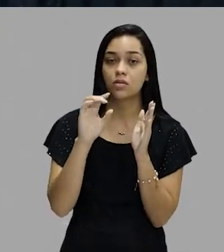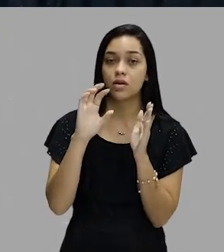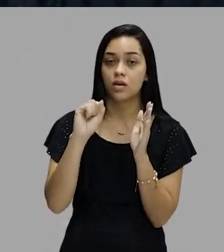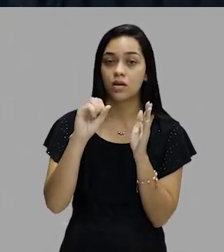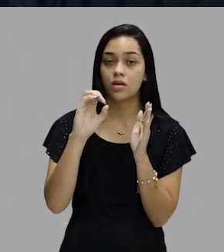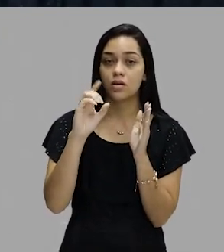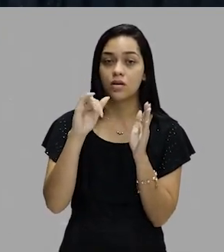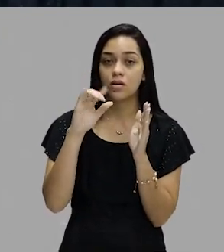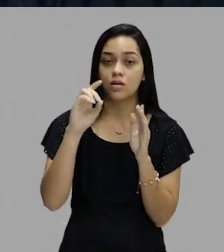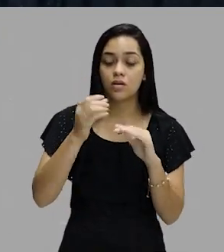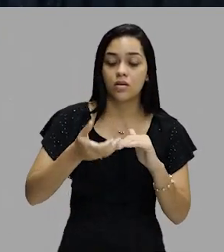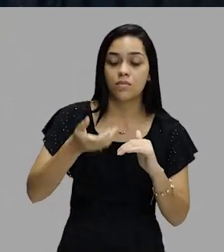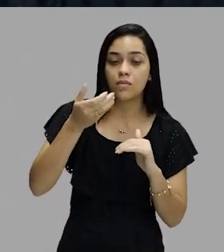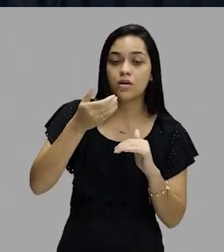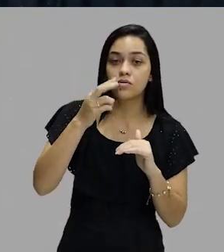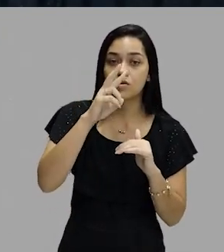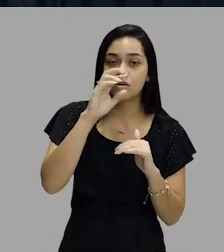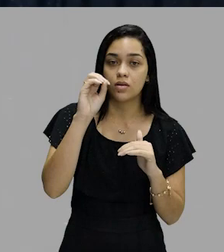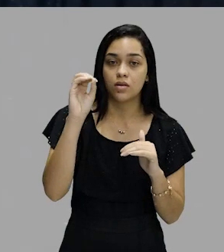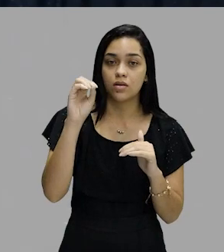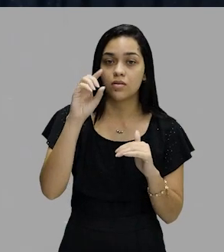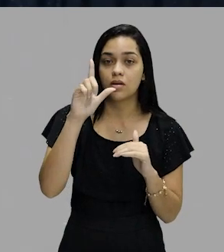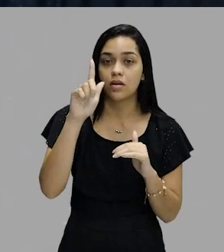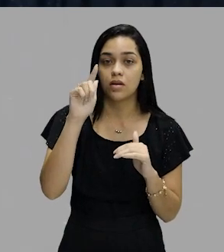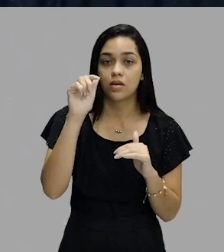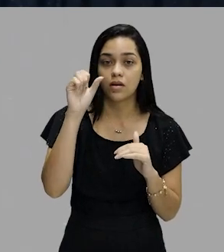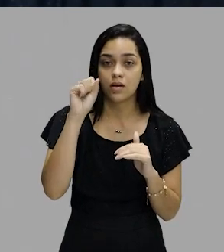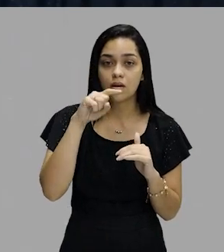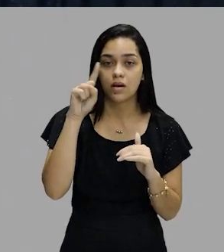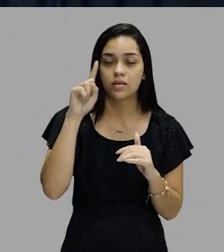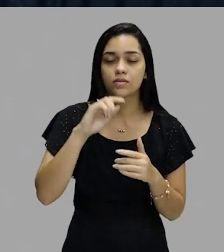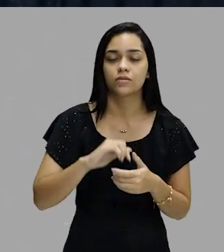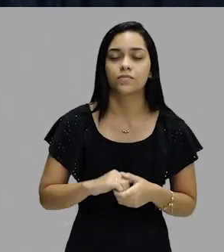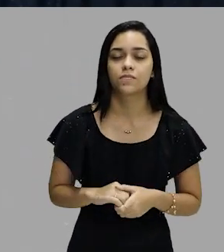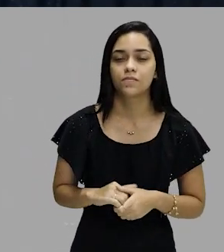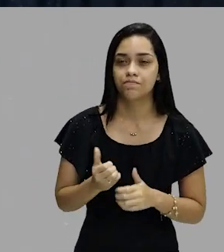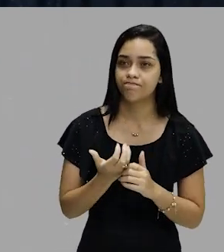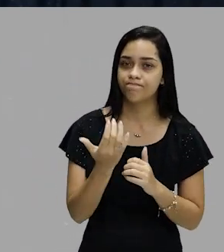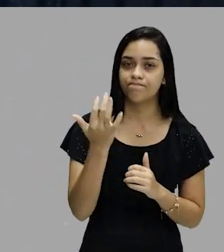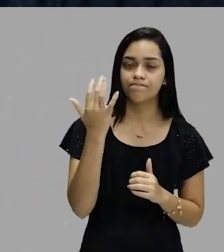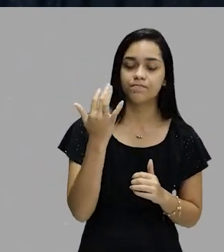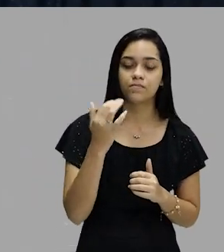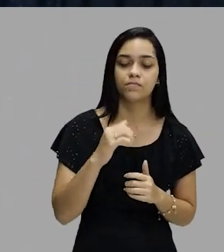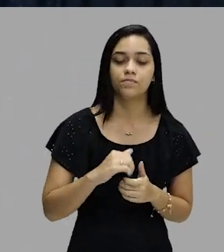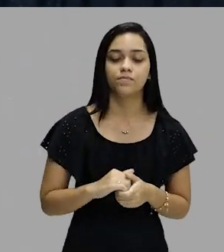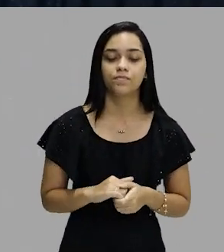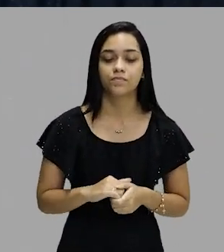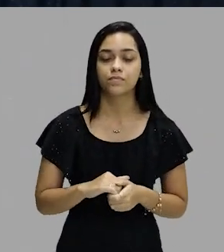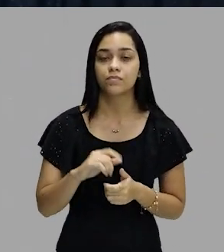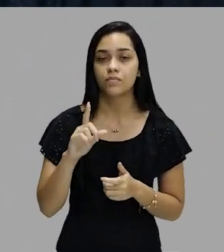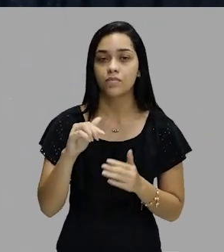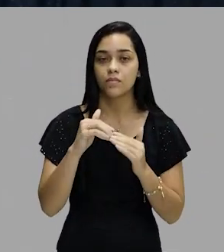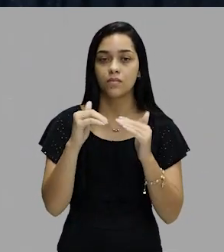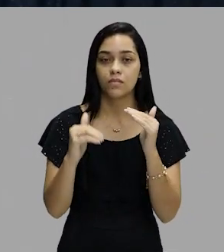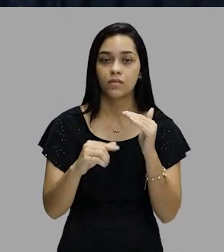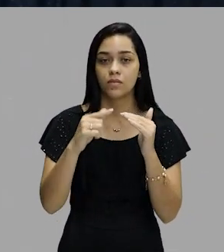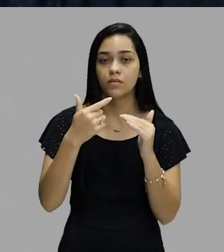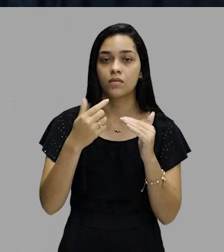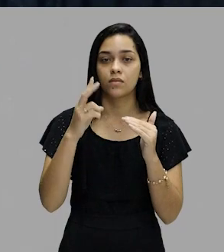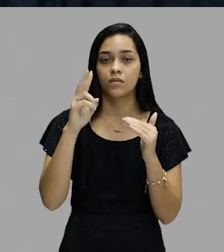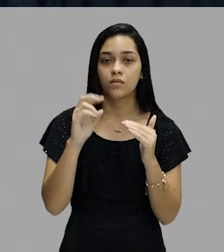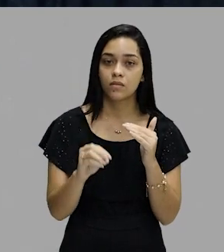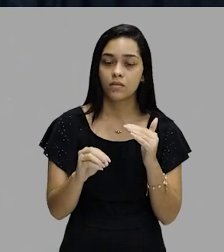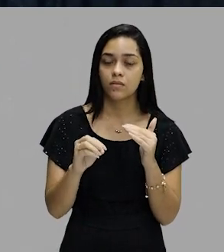sólido e quem está acima de 500 é gás, é vapor. Okay? No caso, 25 está abaixo de